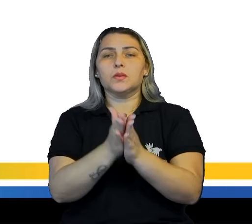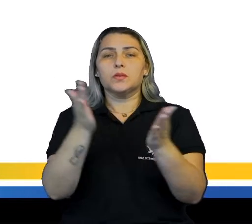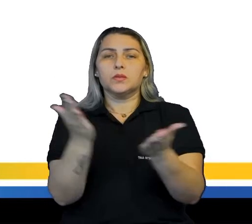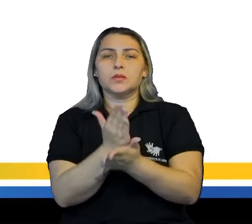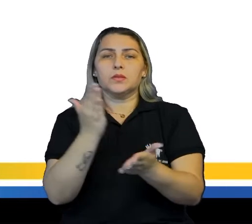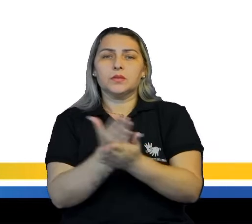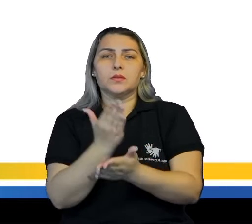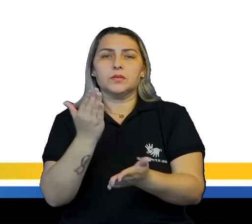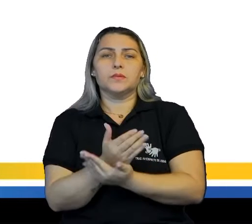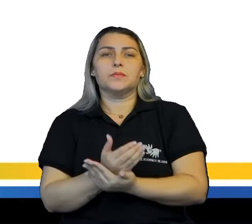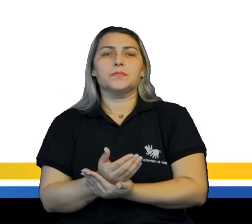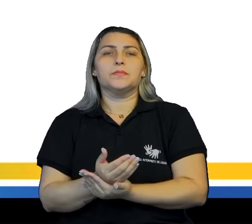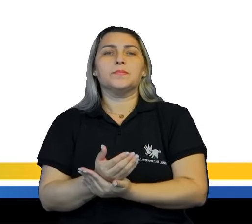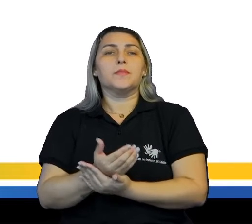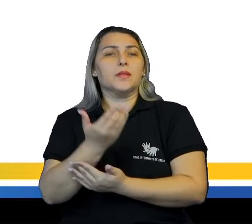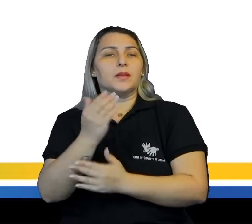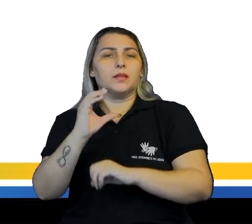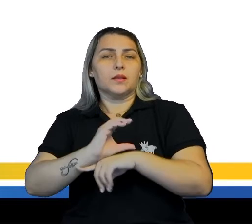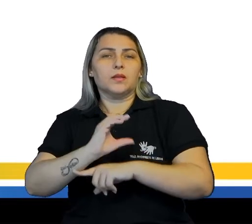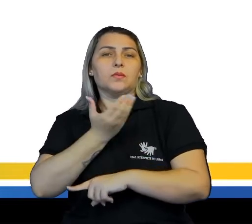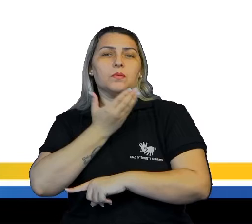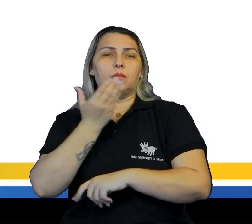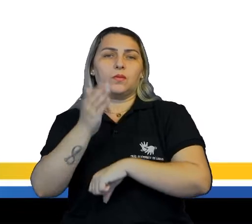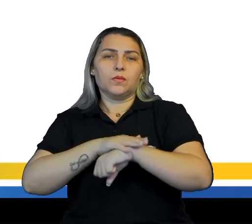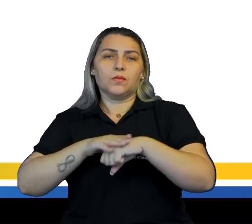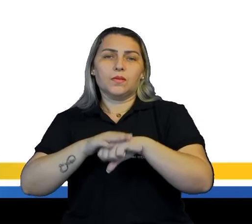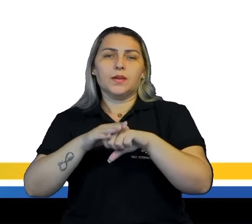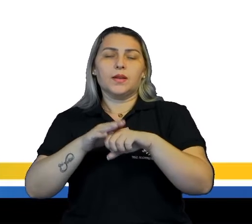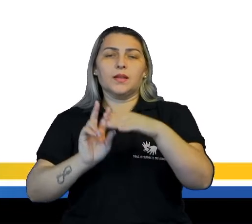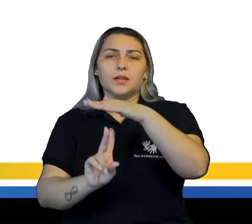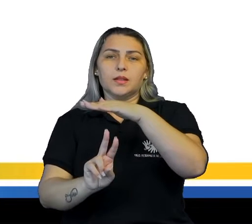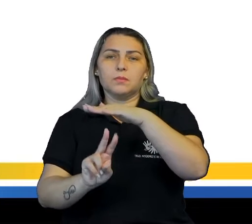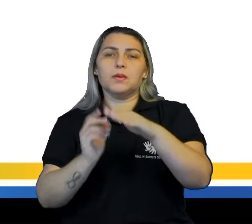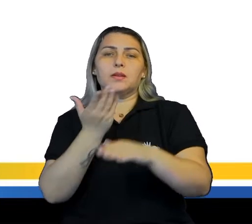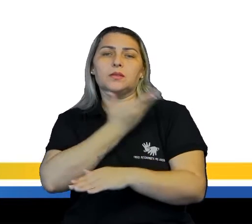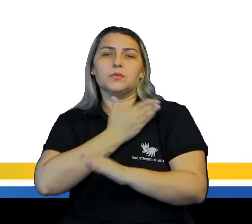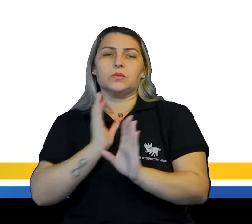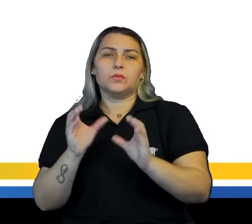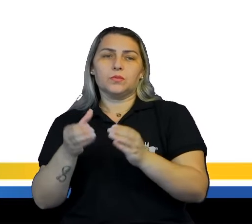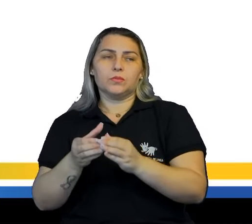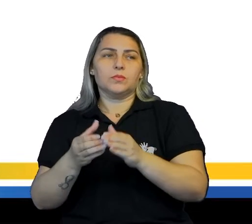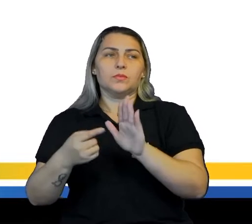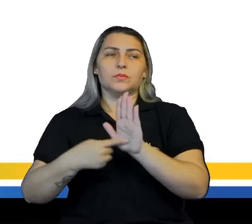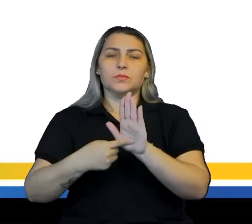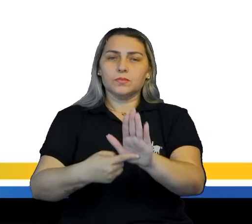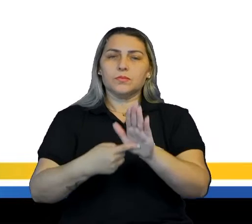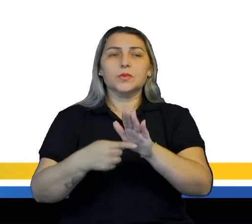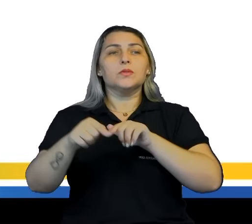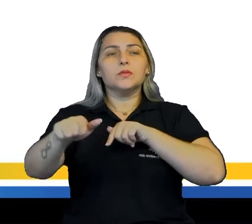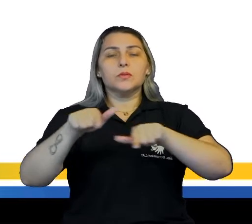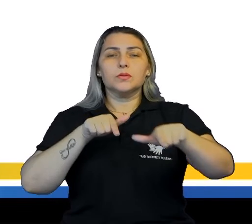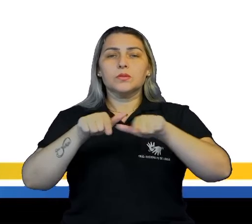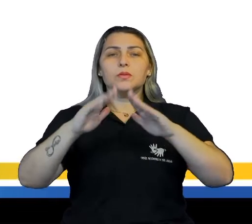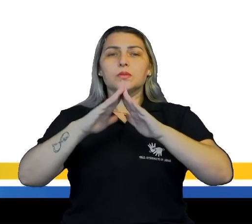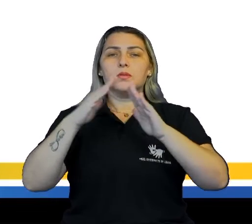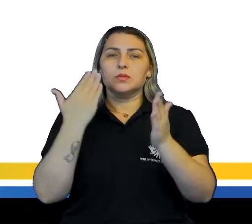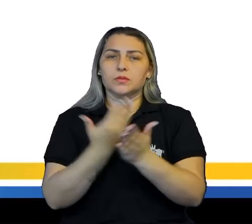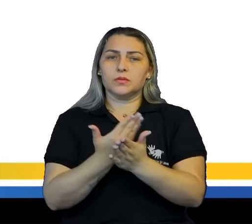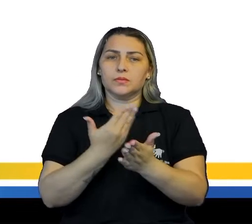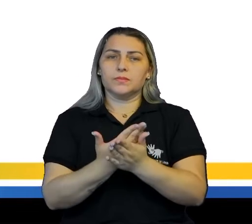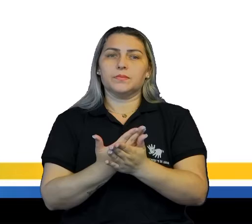livros. Em uma conversa na praça entre amigos. Apresentando um trabalho na